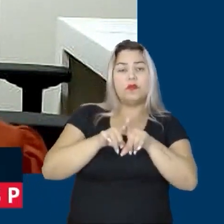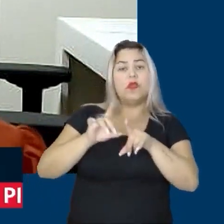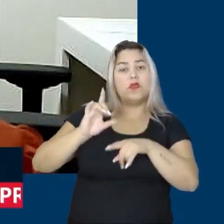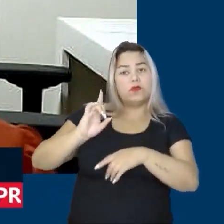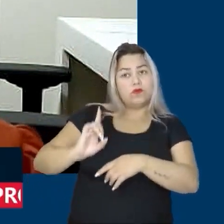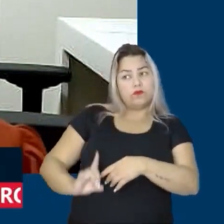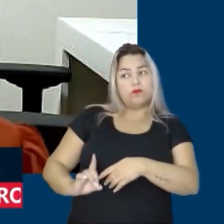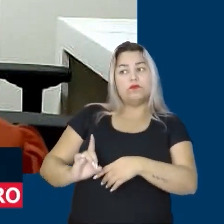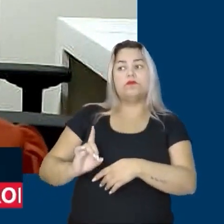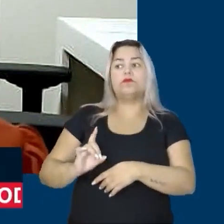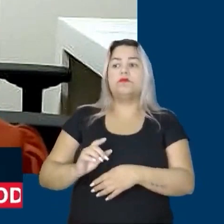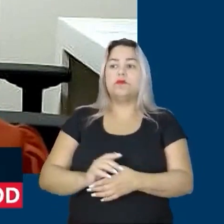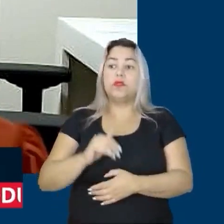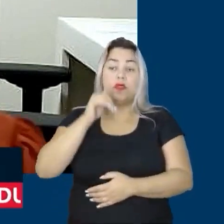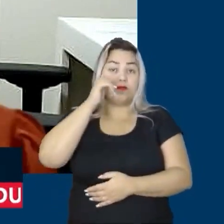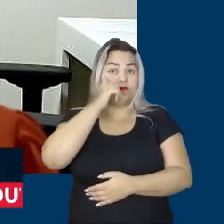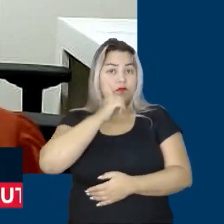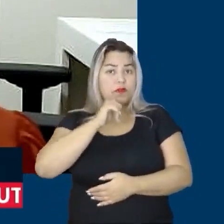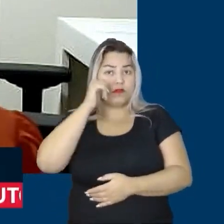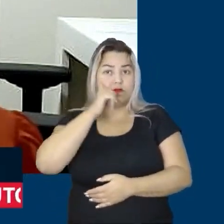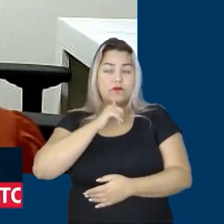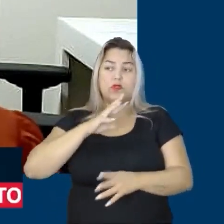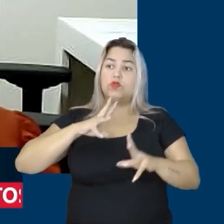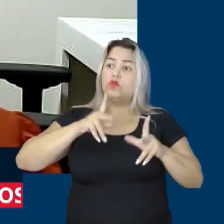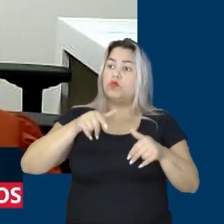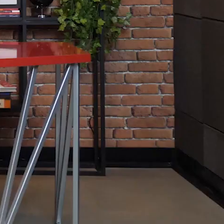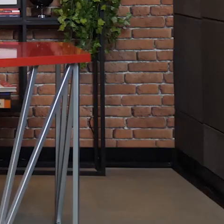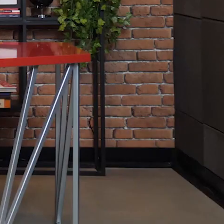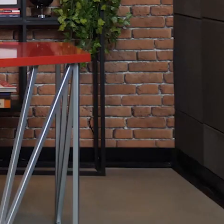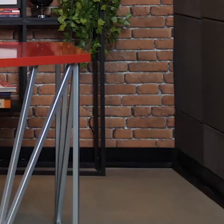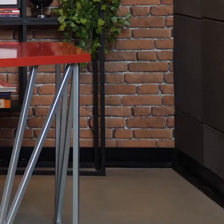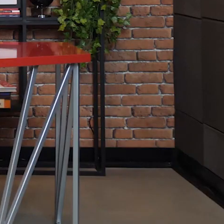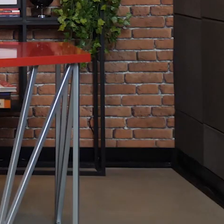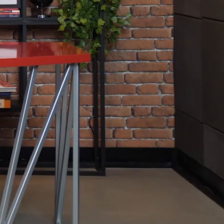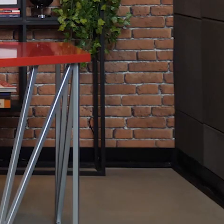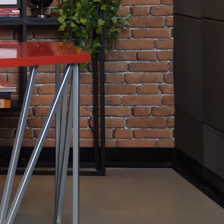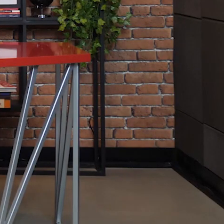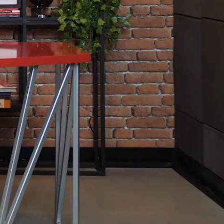direito pleno das mulheres em todos os âmbitos.